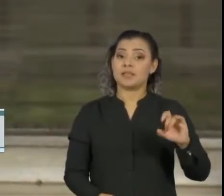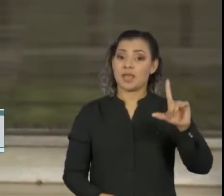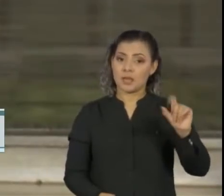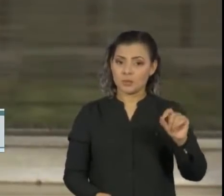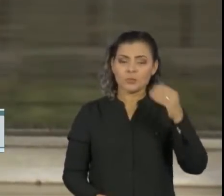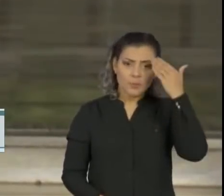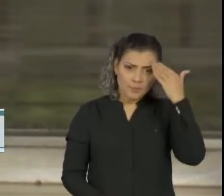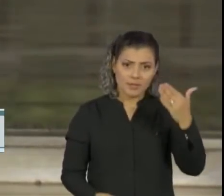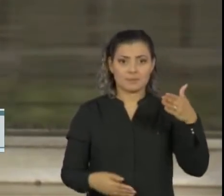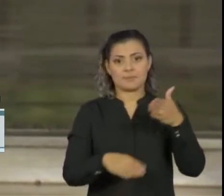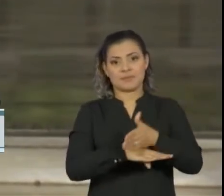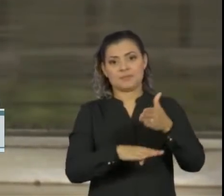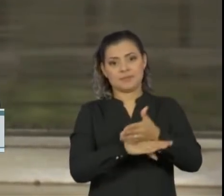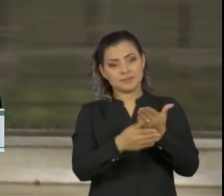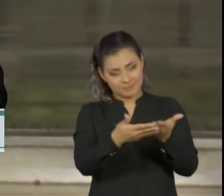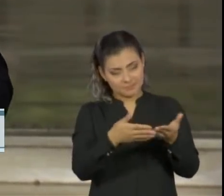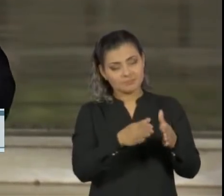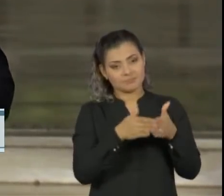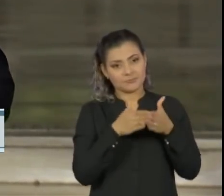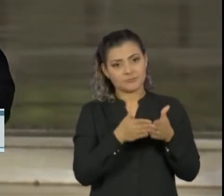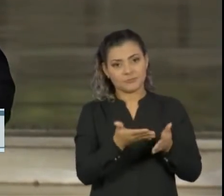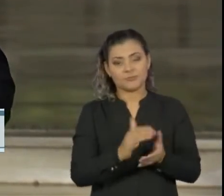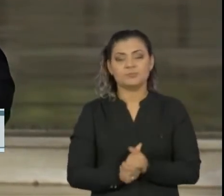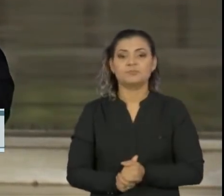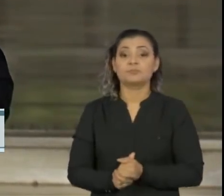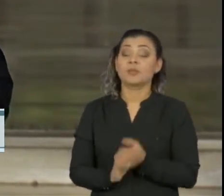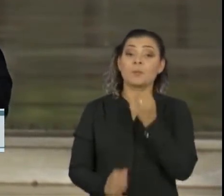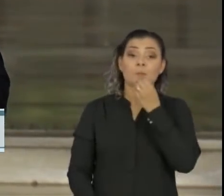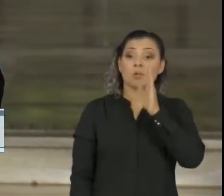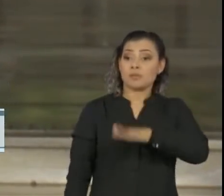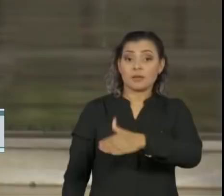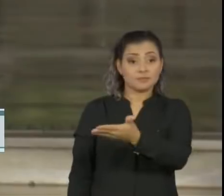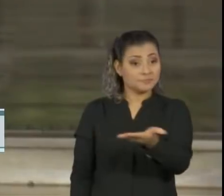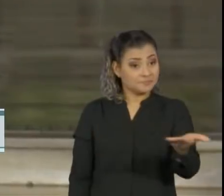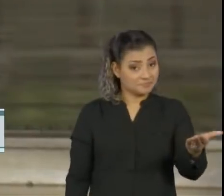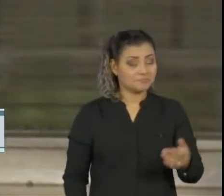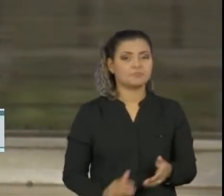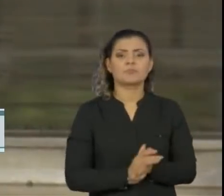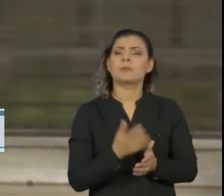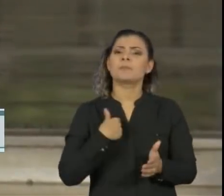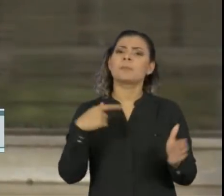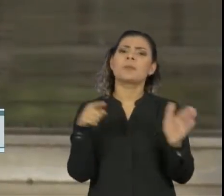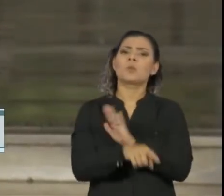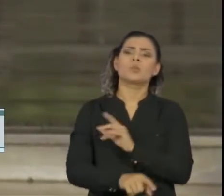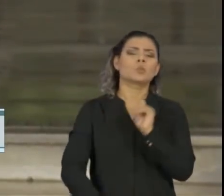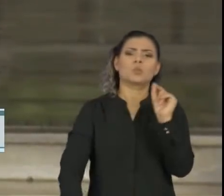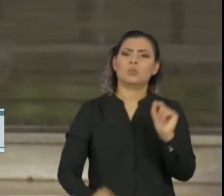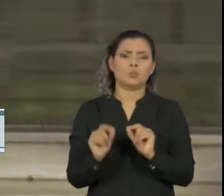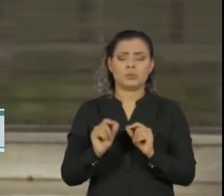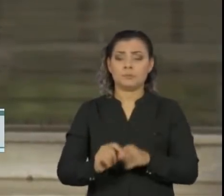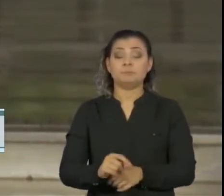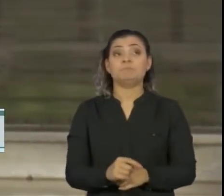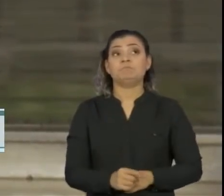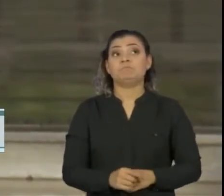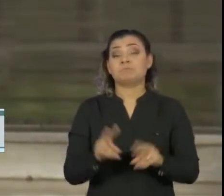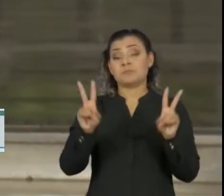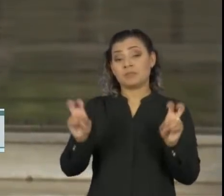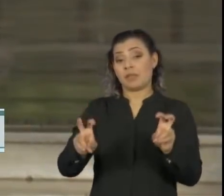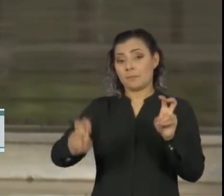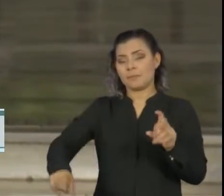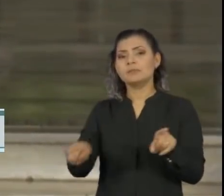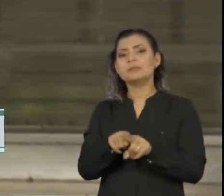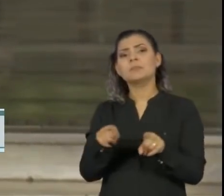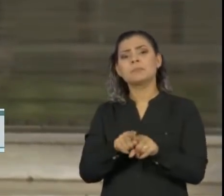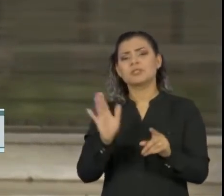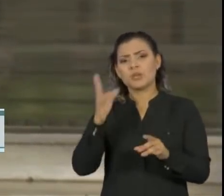obrigado pela sua participação. Sua pergunta, por favor. Boa tarde a todos. Minha pergunta é traçando um paralelo com o que tem